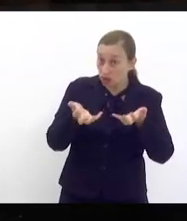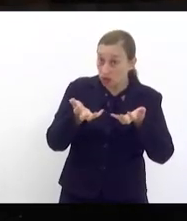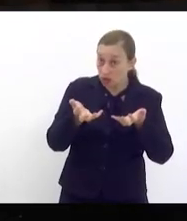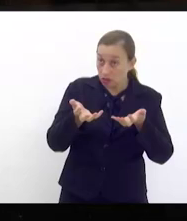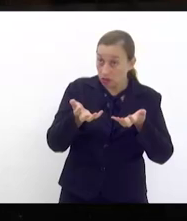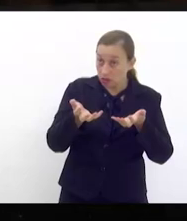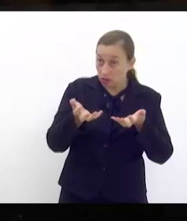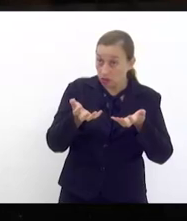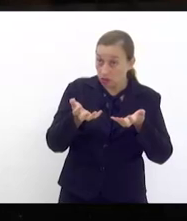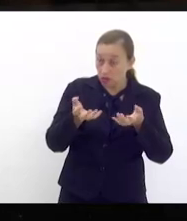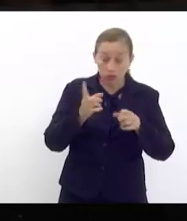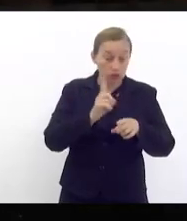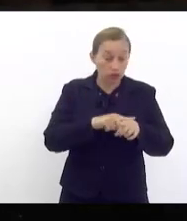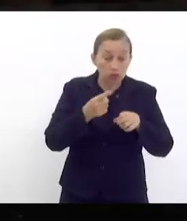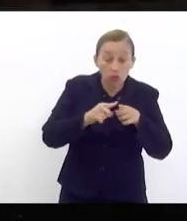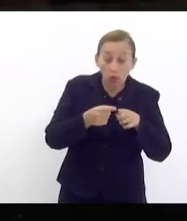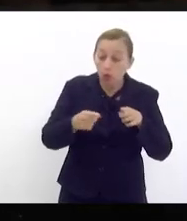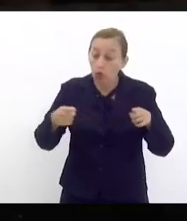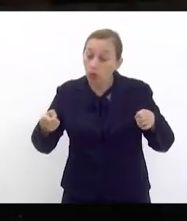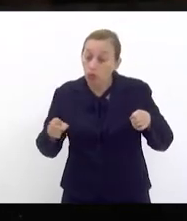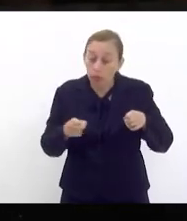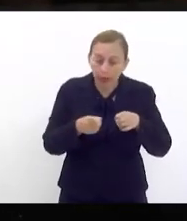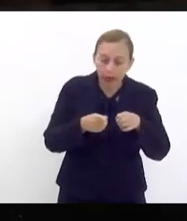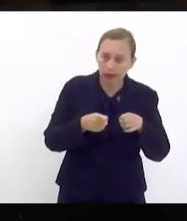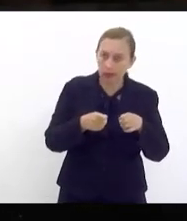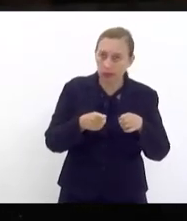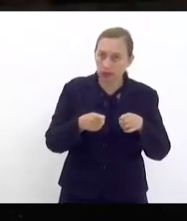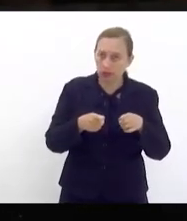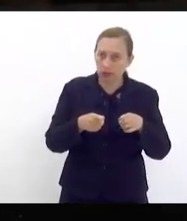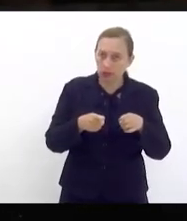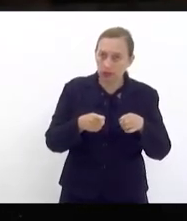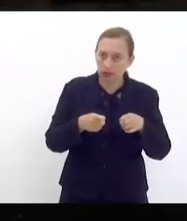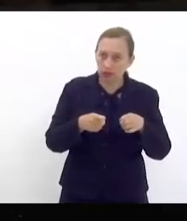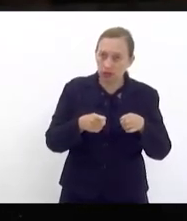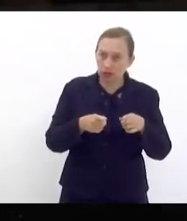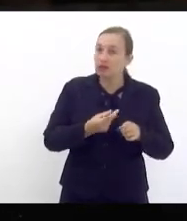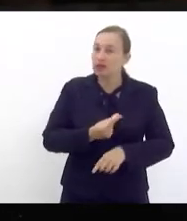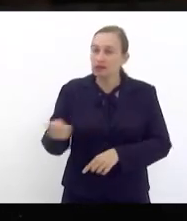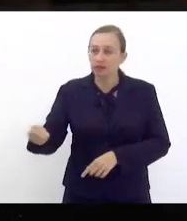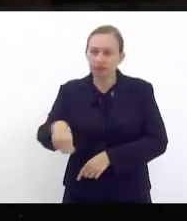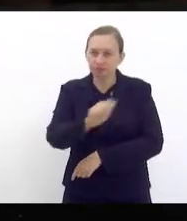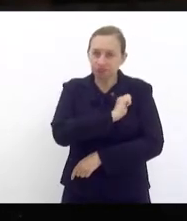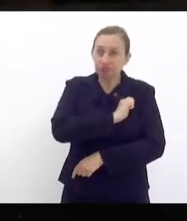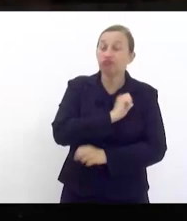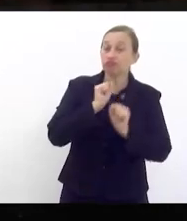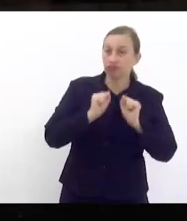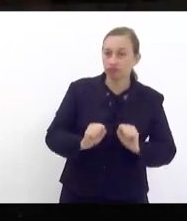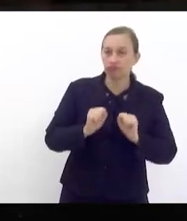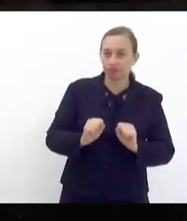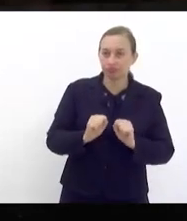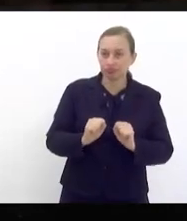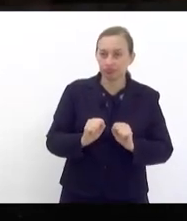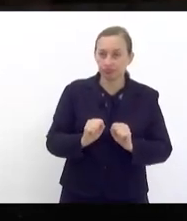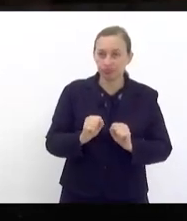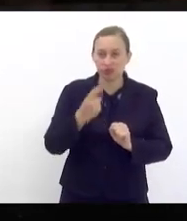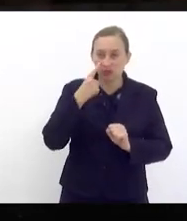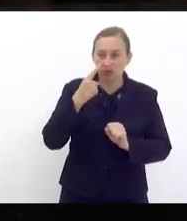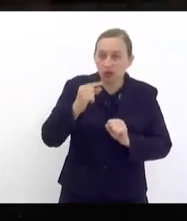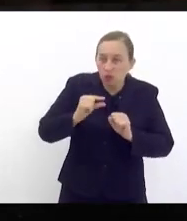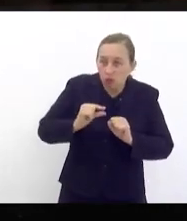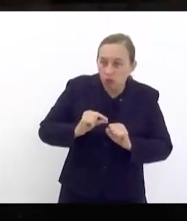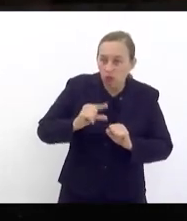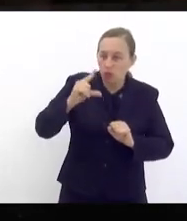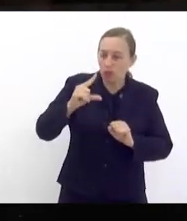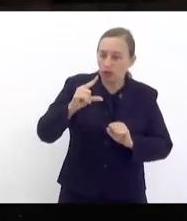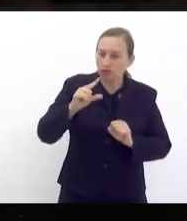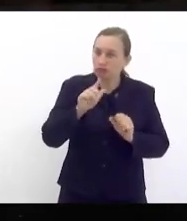no médio e no longo prazo, se verem livres do regime de recuperação fiscal para poder projetar um aumento significativo